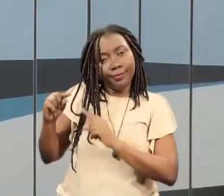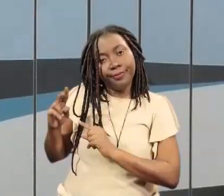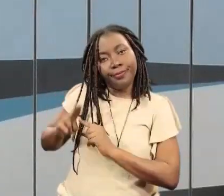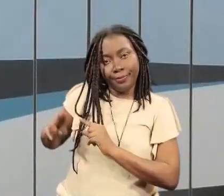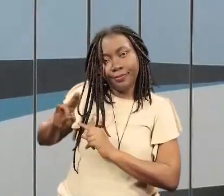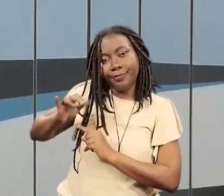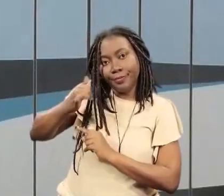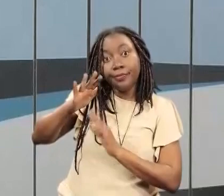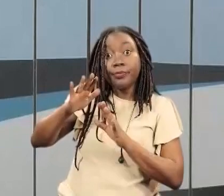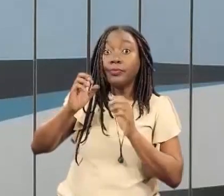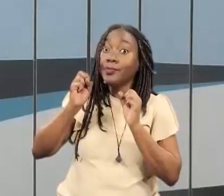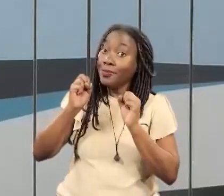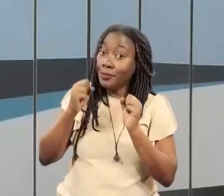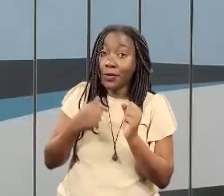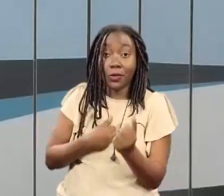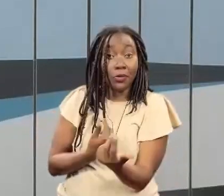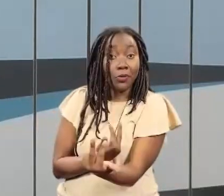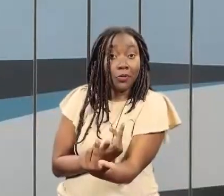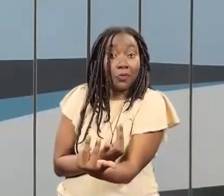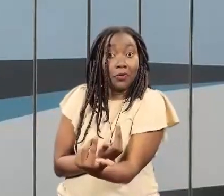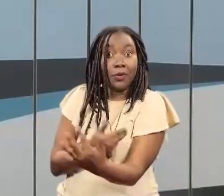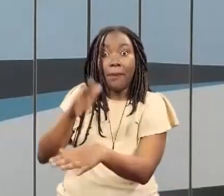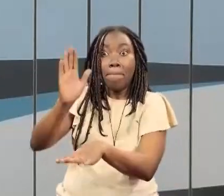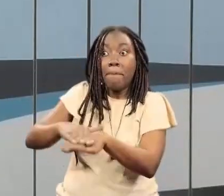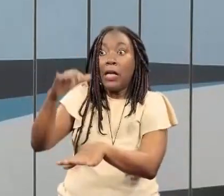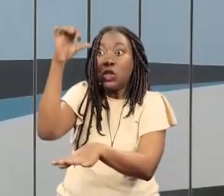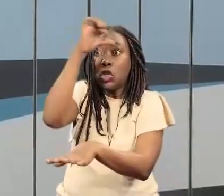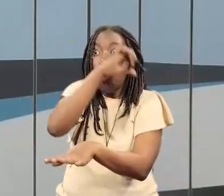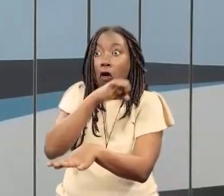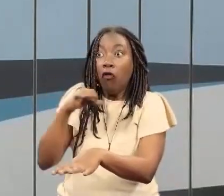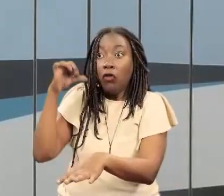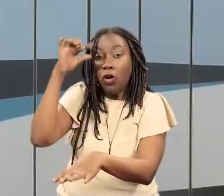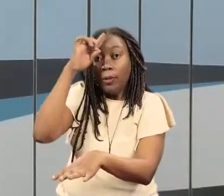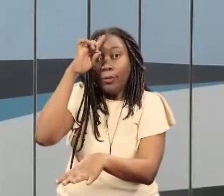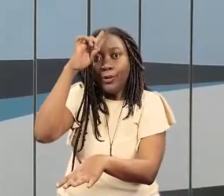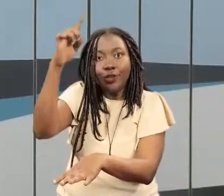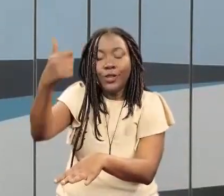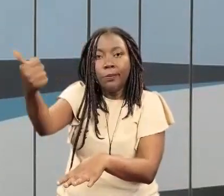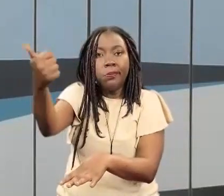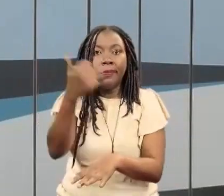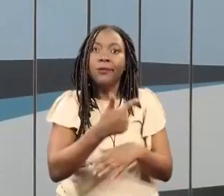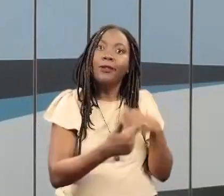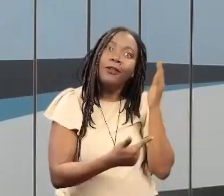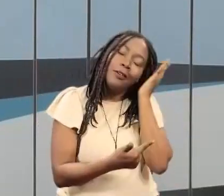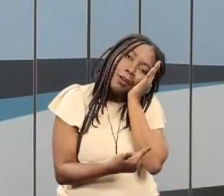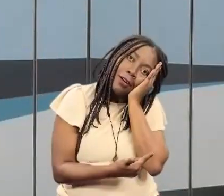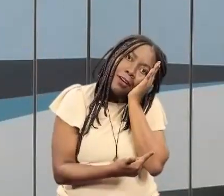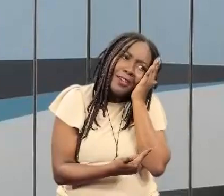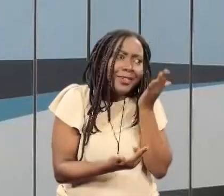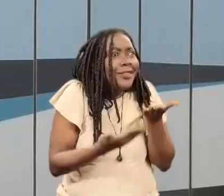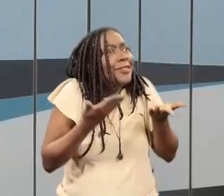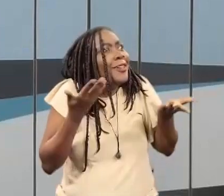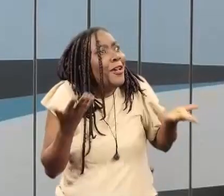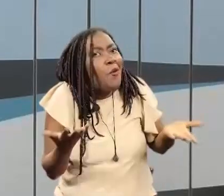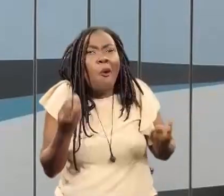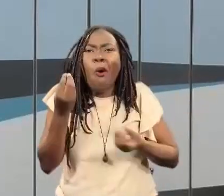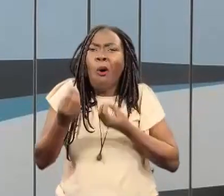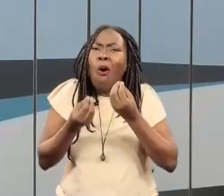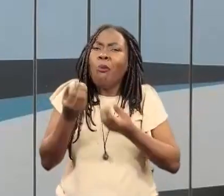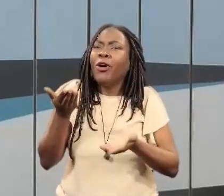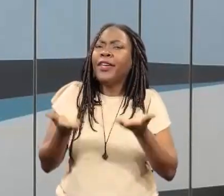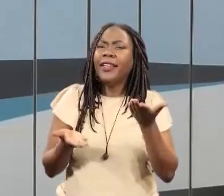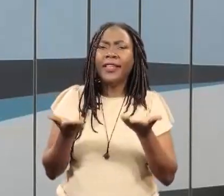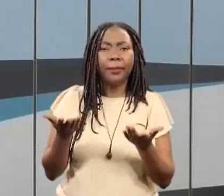Mas poderia ser uma dessas pessoas que usam mais de 9 horas por dia, então eu uso mais celular do que eu durmo. Então. Como que equilibra? Como que